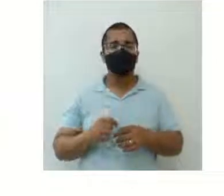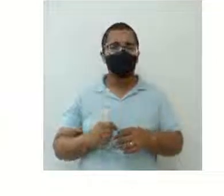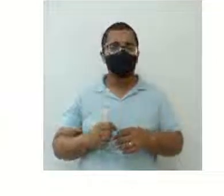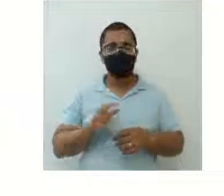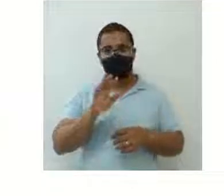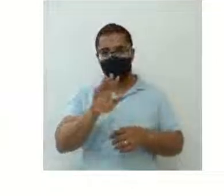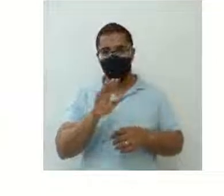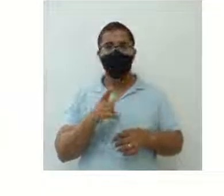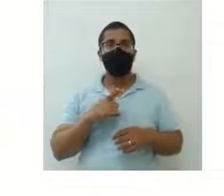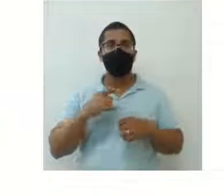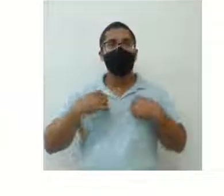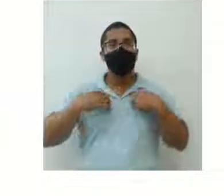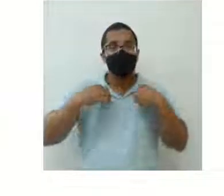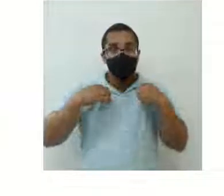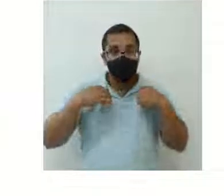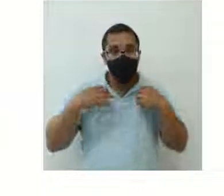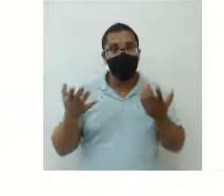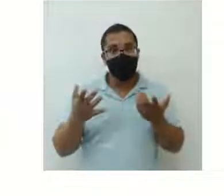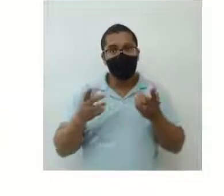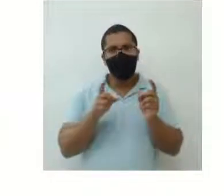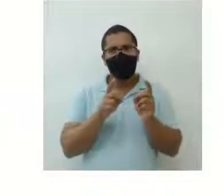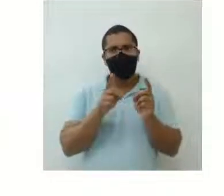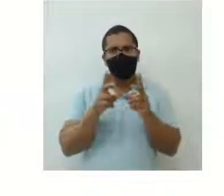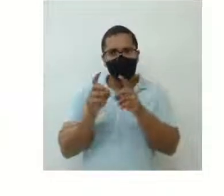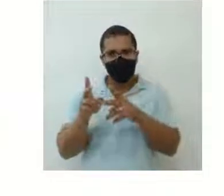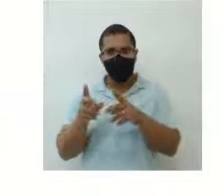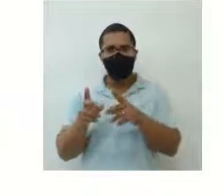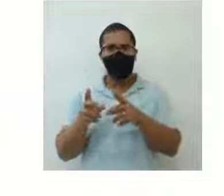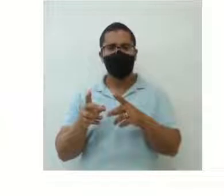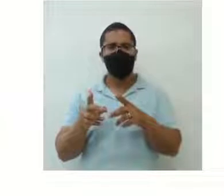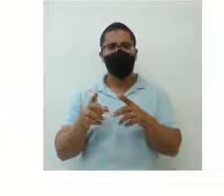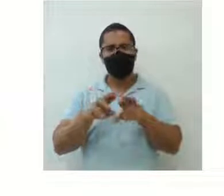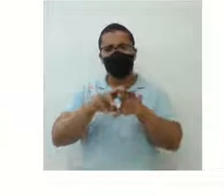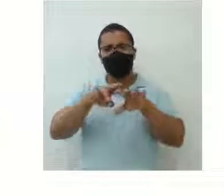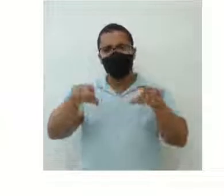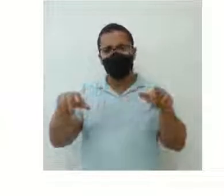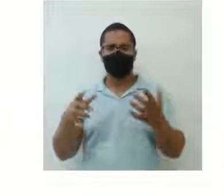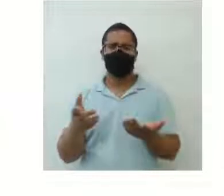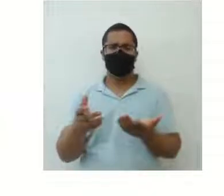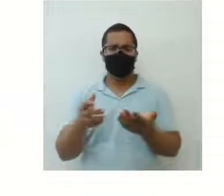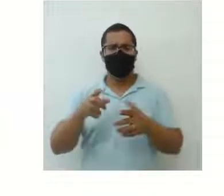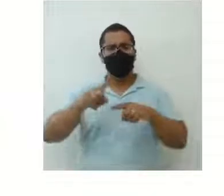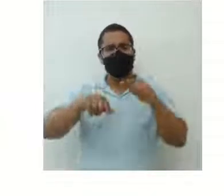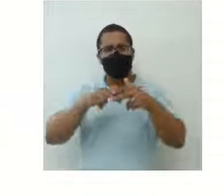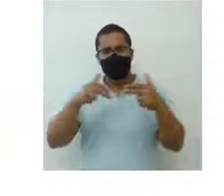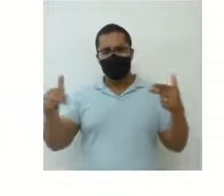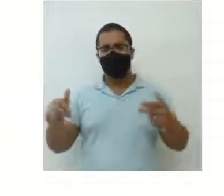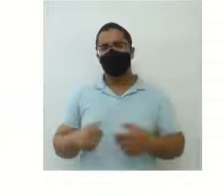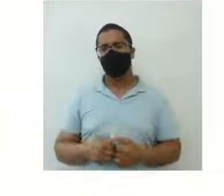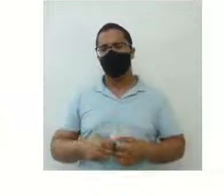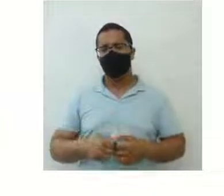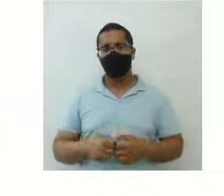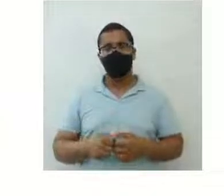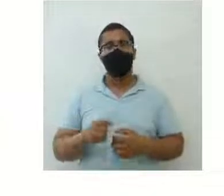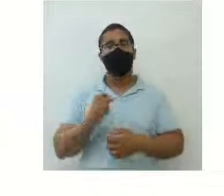de tecidos e manufaturas. Então, entre